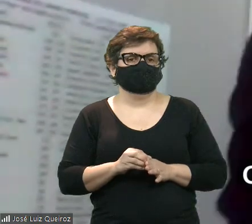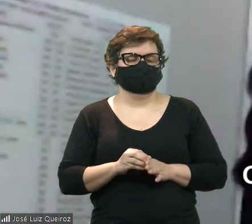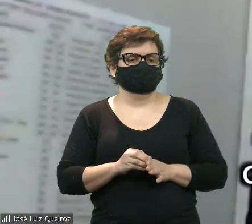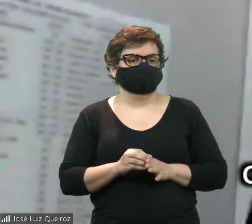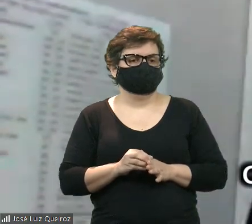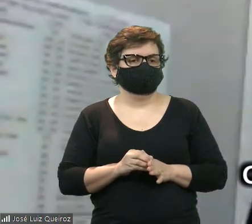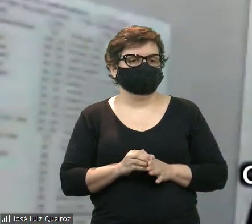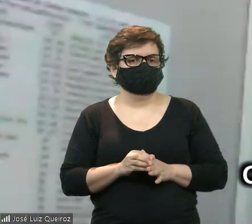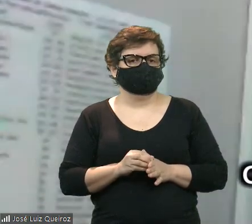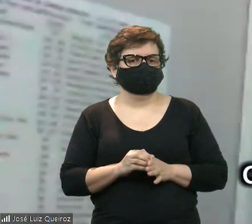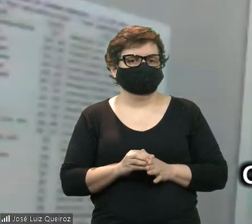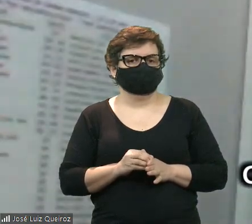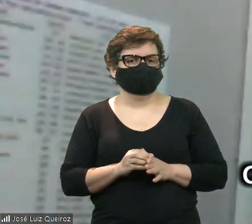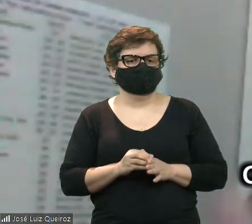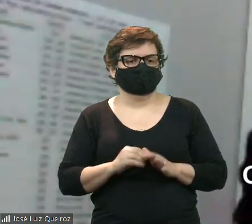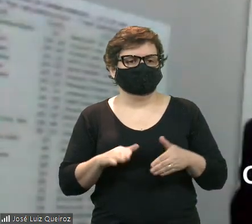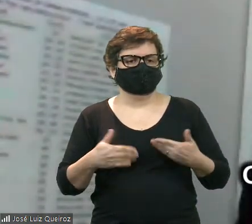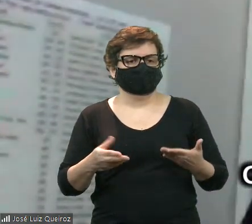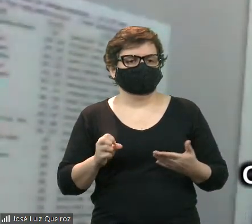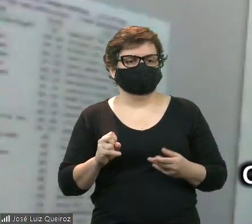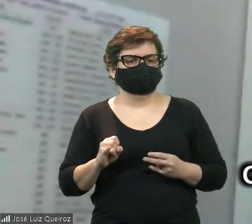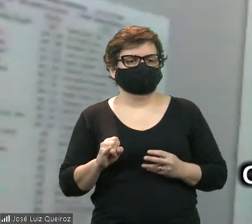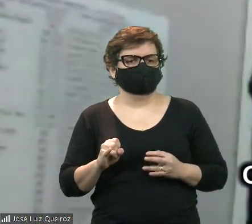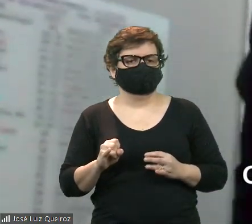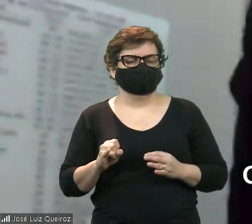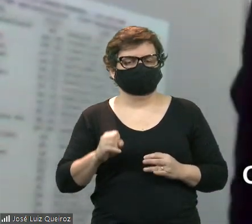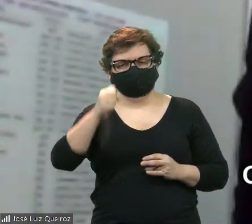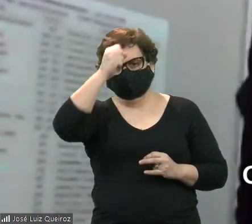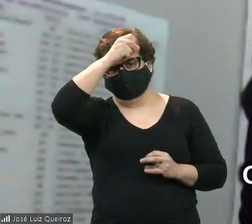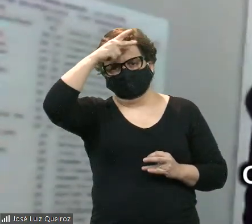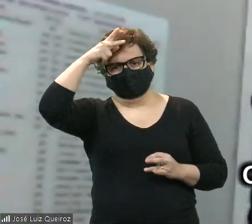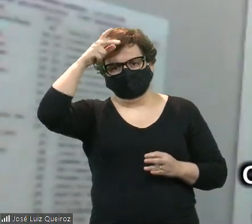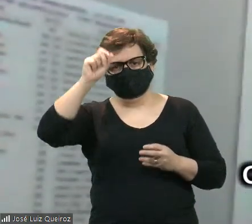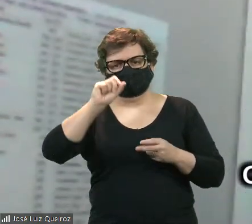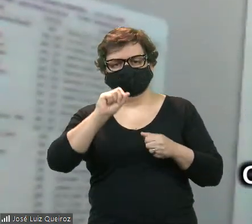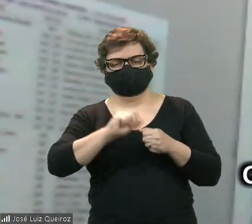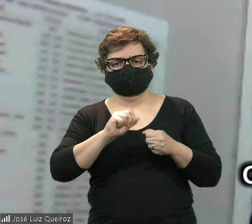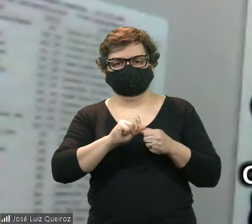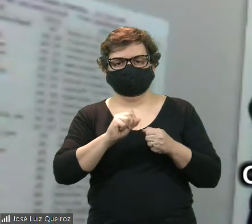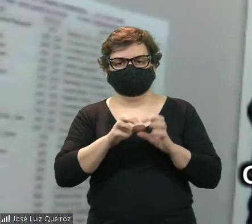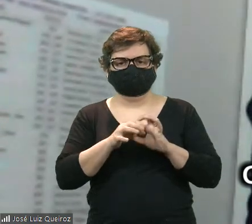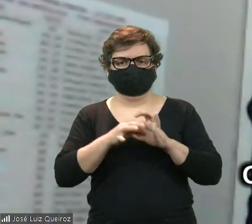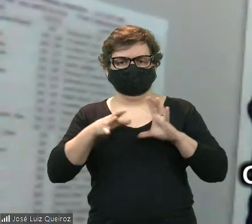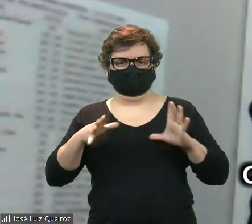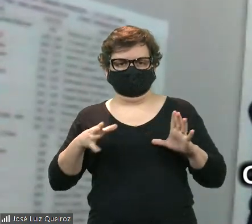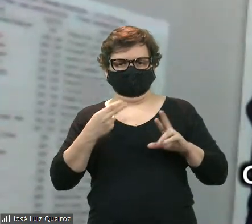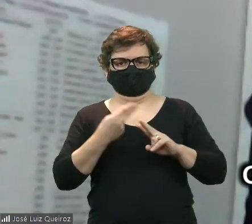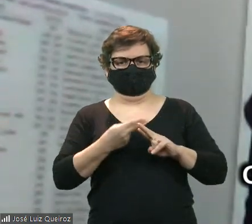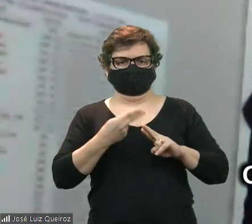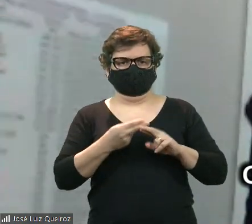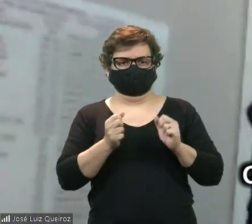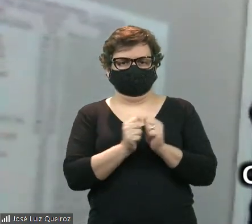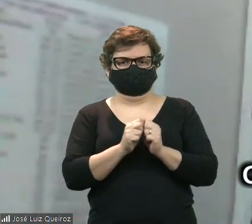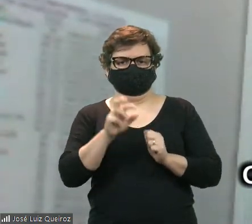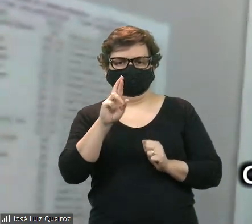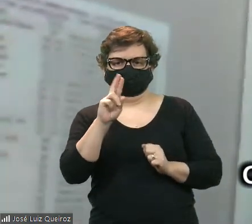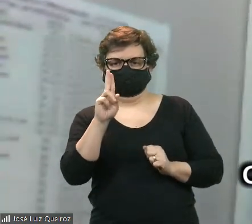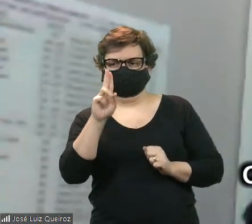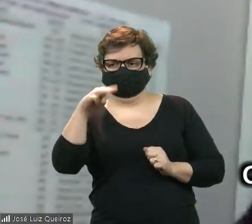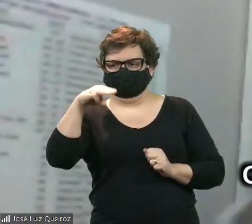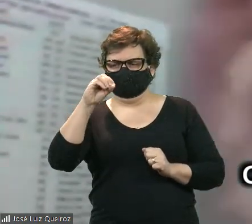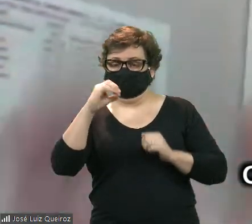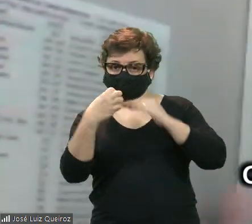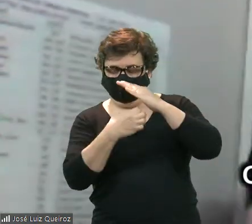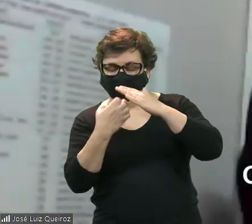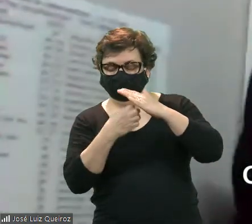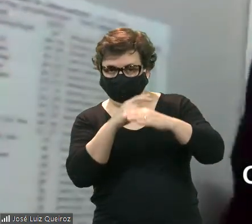Então, se porventura a prefeitura celebrar um instrumento de autorização de uso com a Rumo, nesta